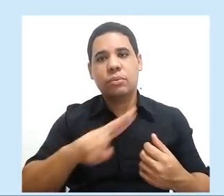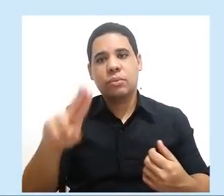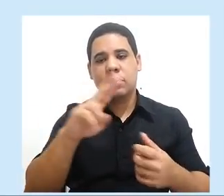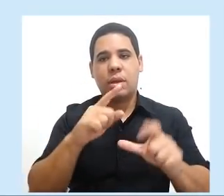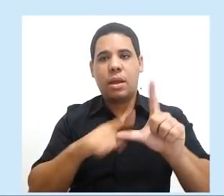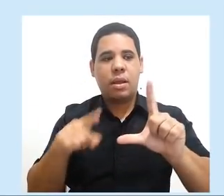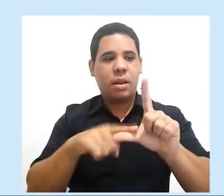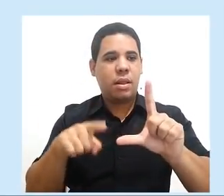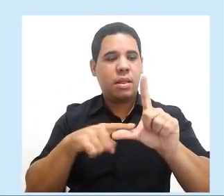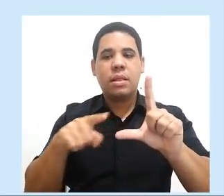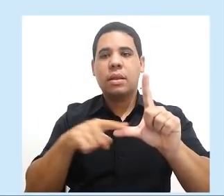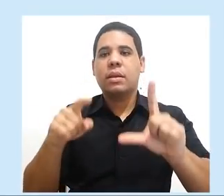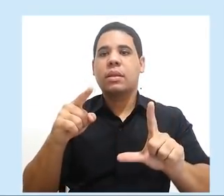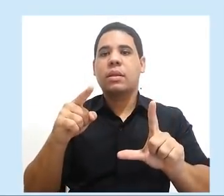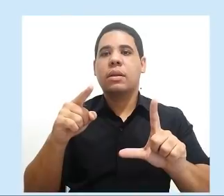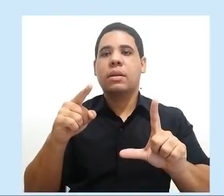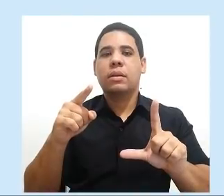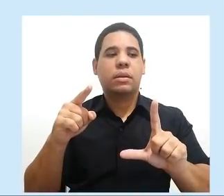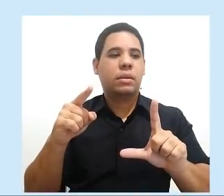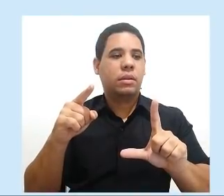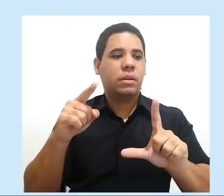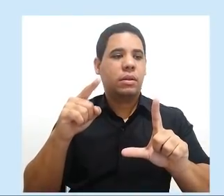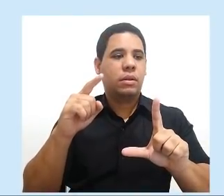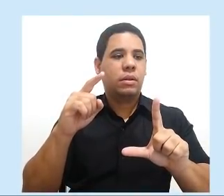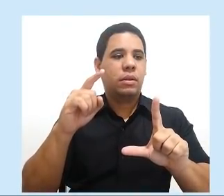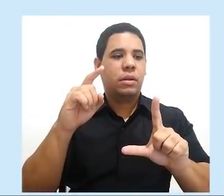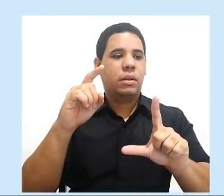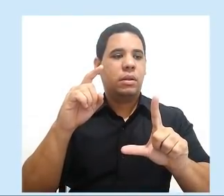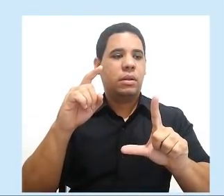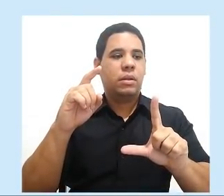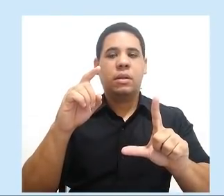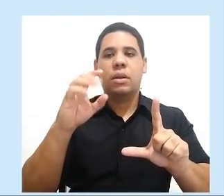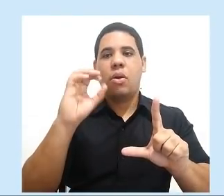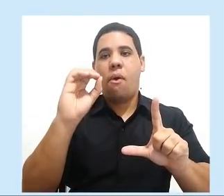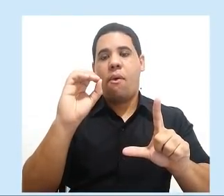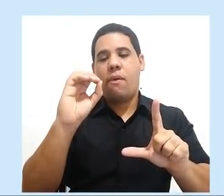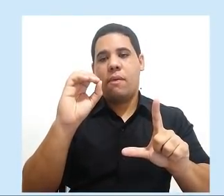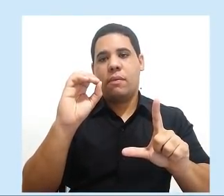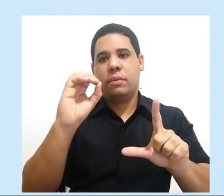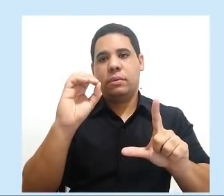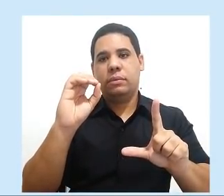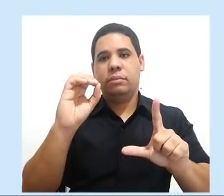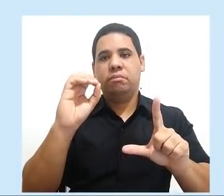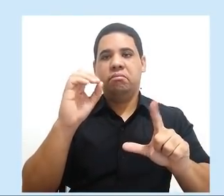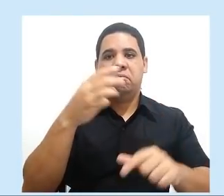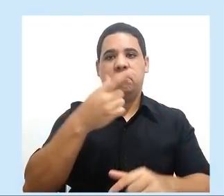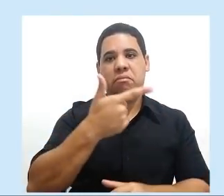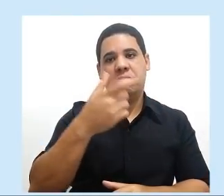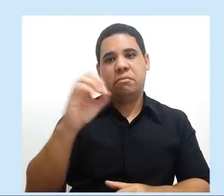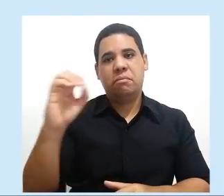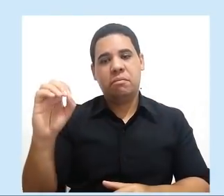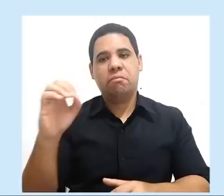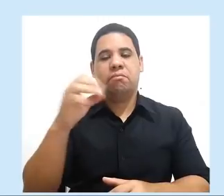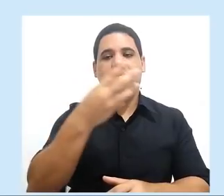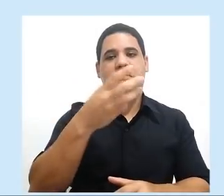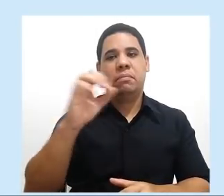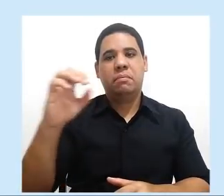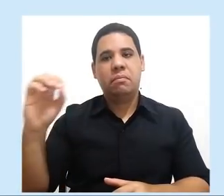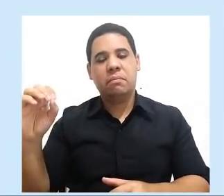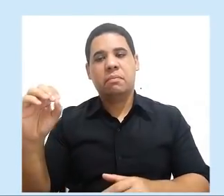essa unidade de massa, então a gente usa 200 gramas, 300 gramas, ok? Ficou a